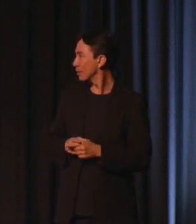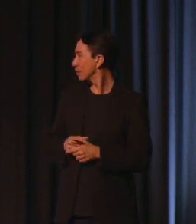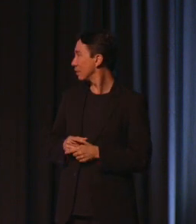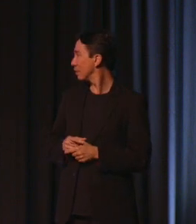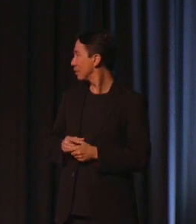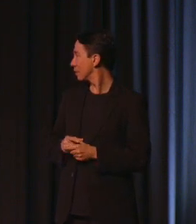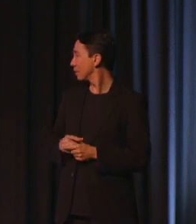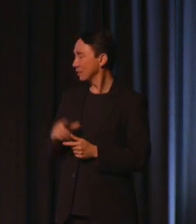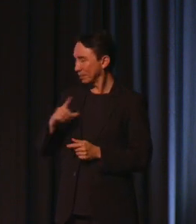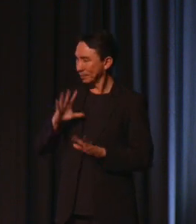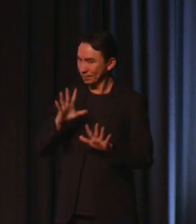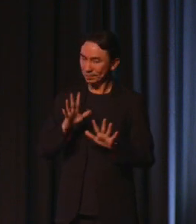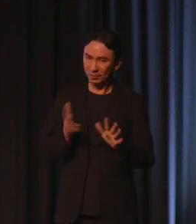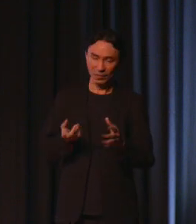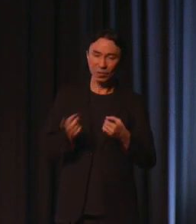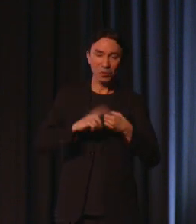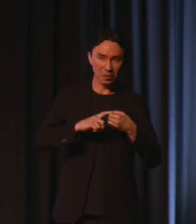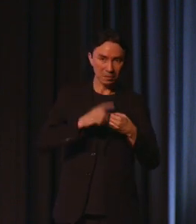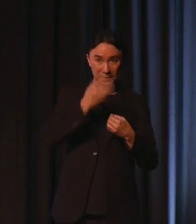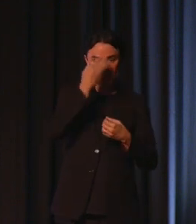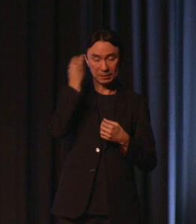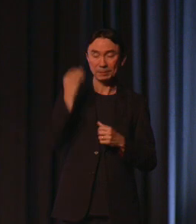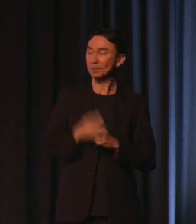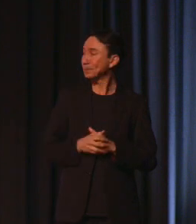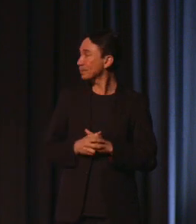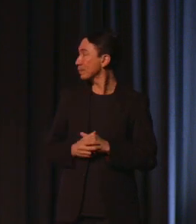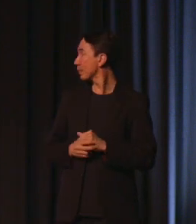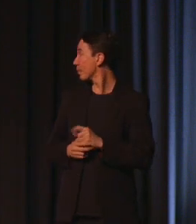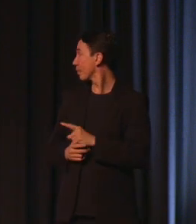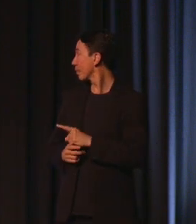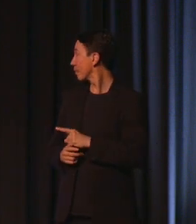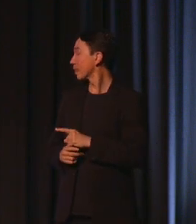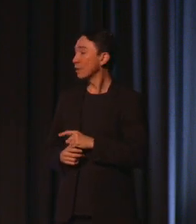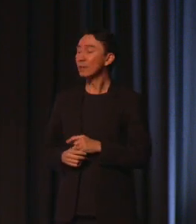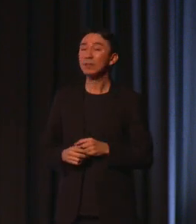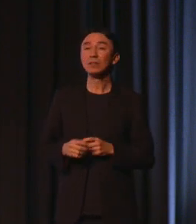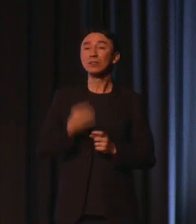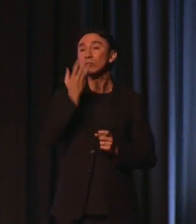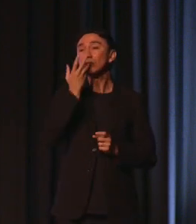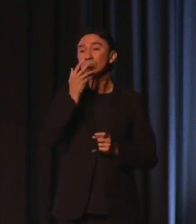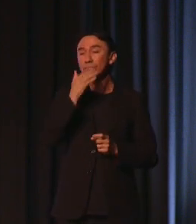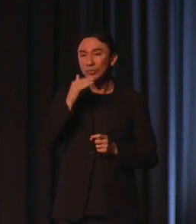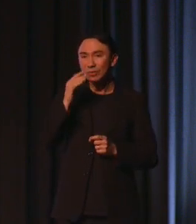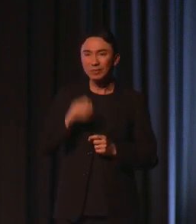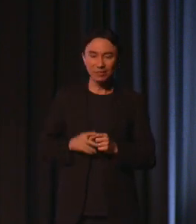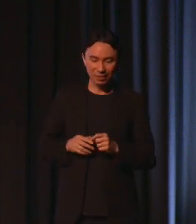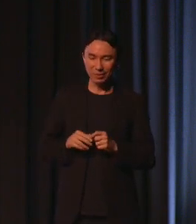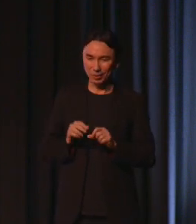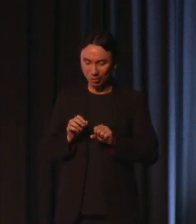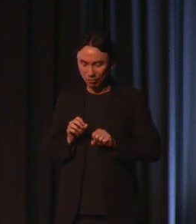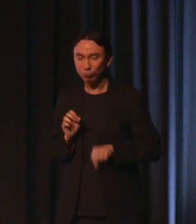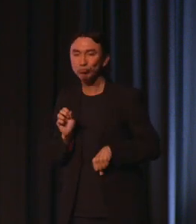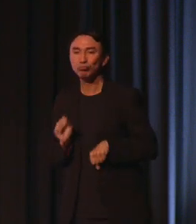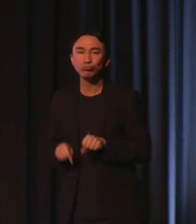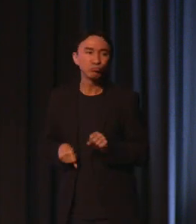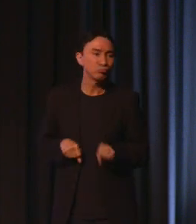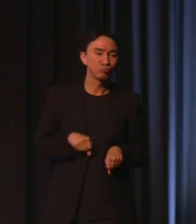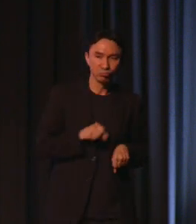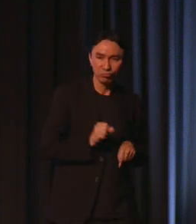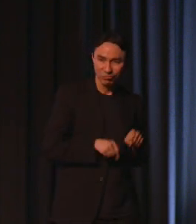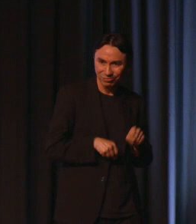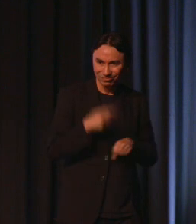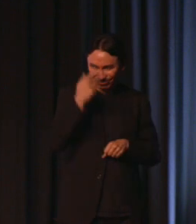uma coisa muito importante aqui nessa fase. A criança começa a engatinhar, então a gente orienta as